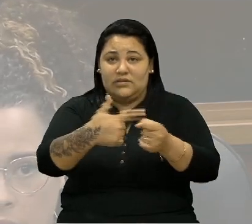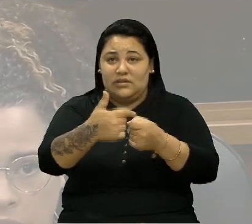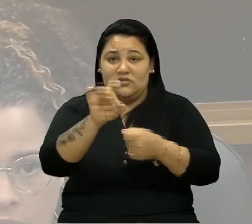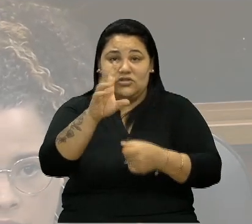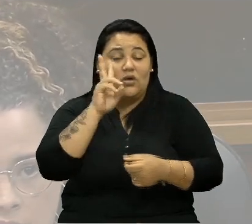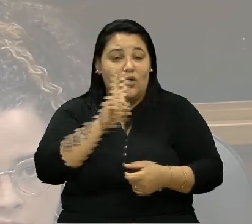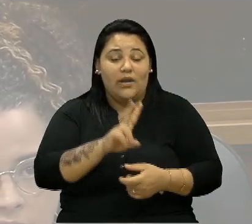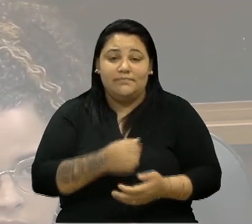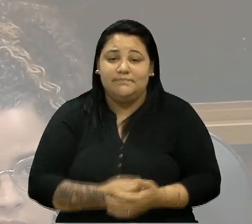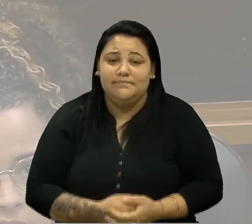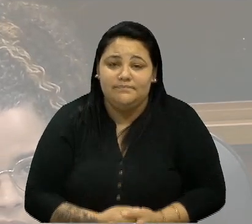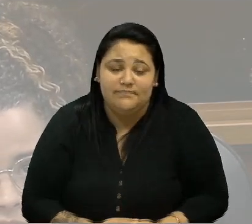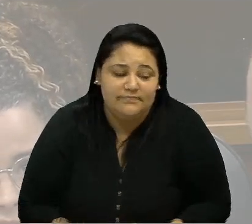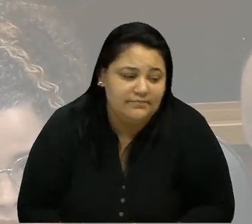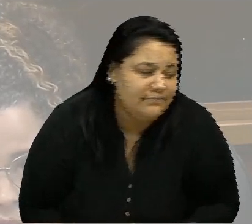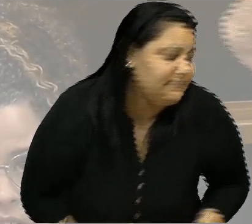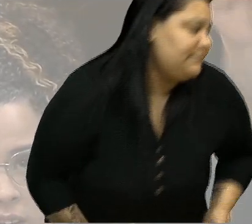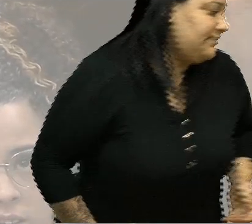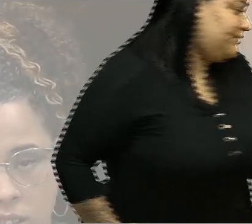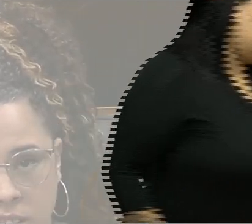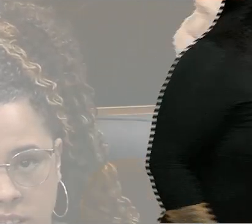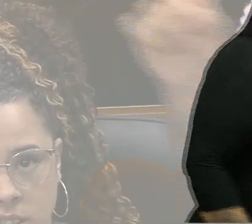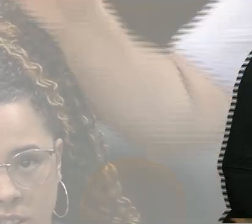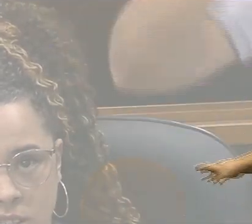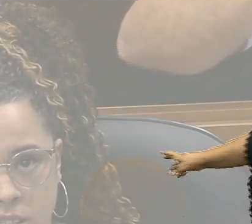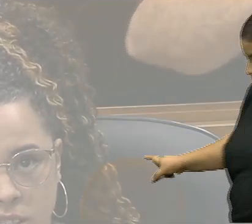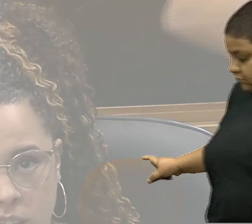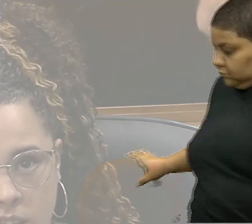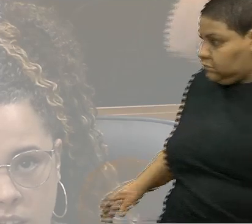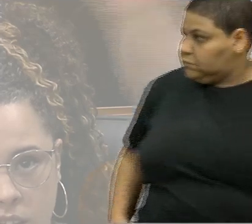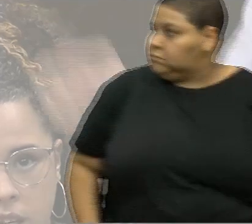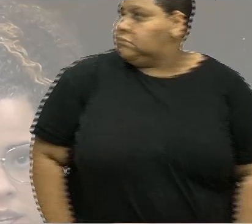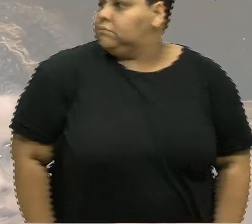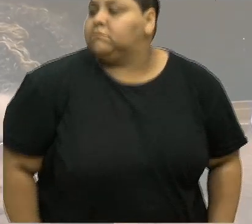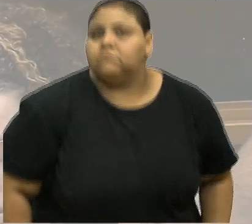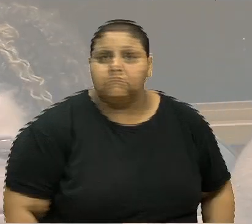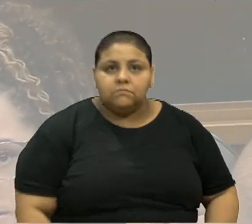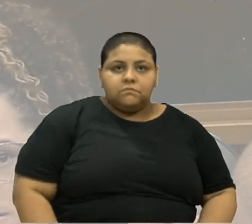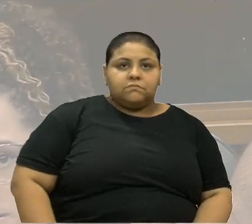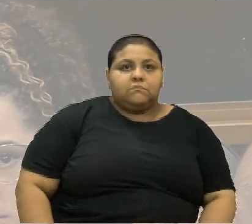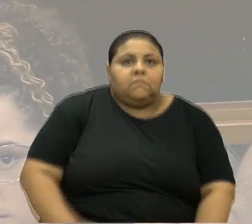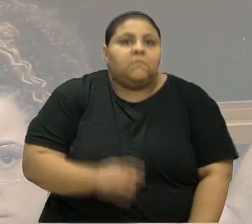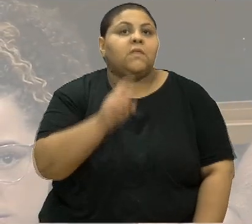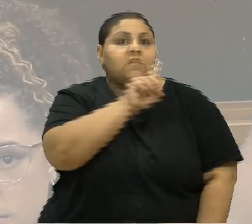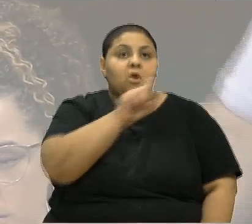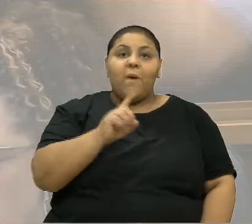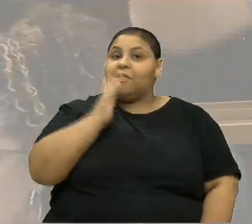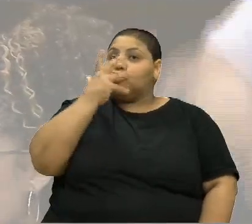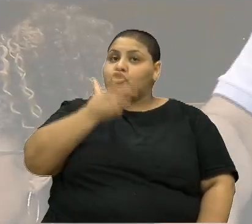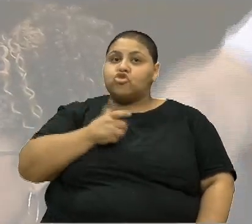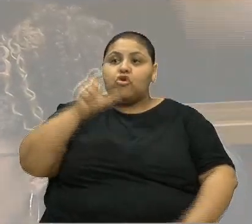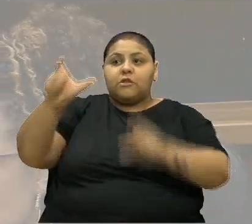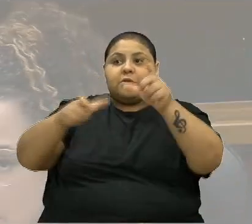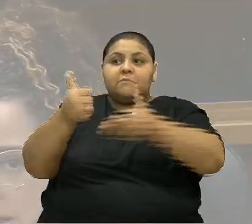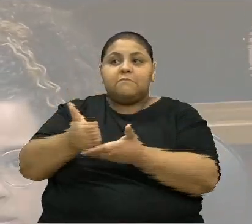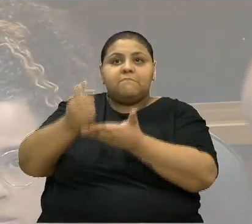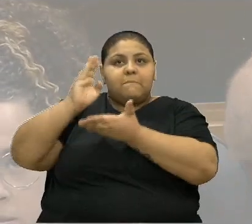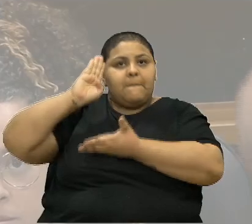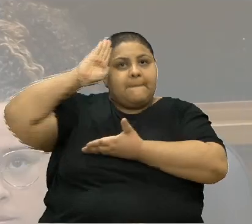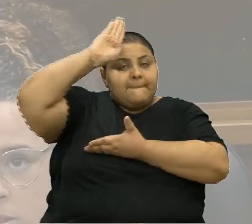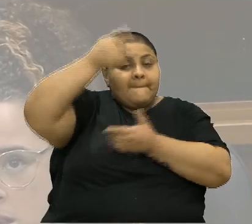olhar. E eu não estou dizendo, volto a dizer, não são todos os bolsonaristas. Mas quando